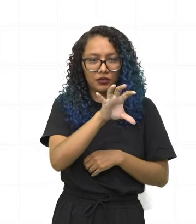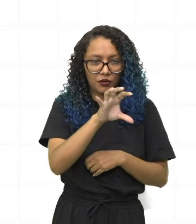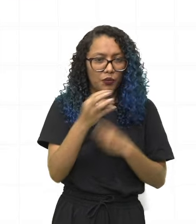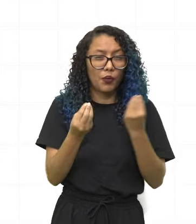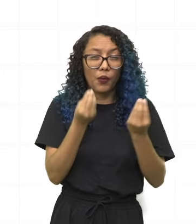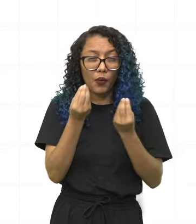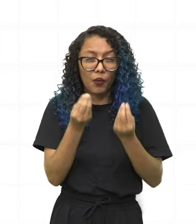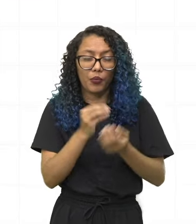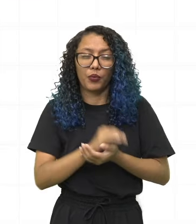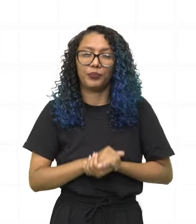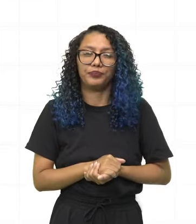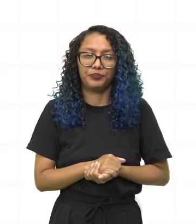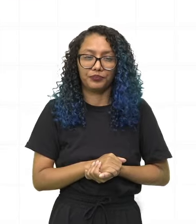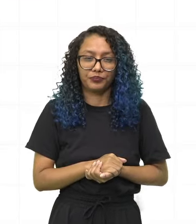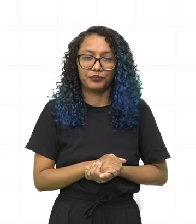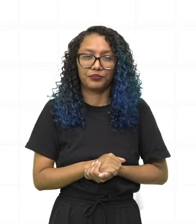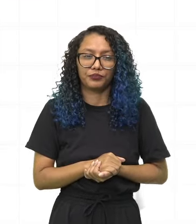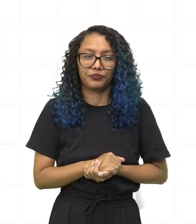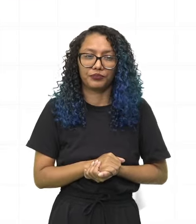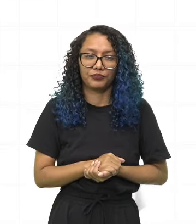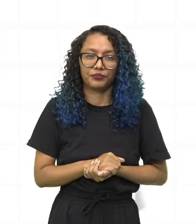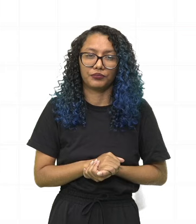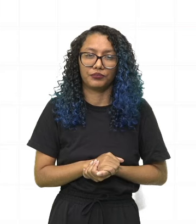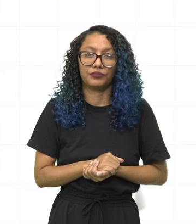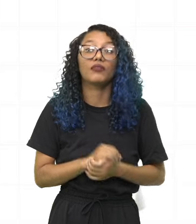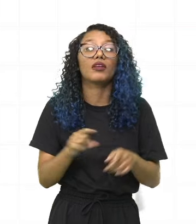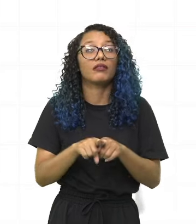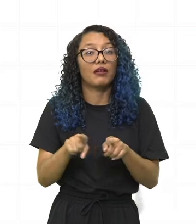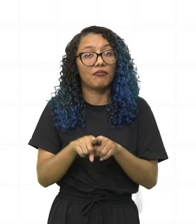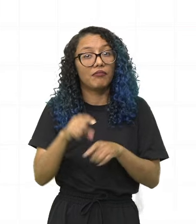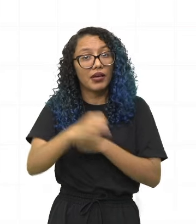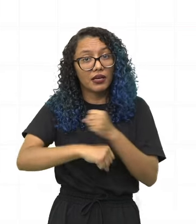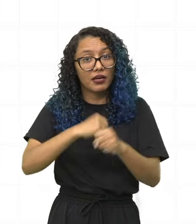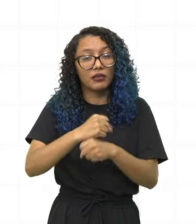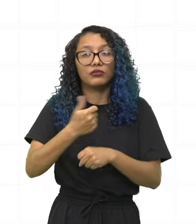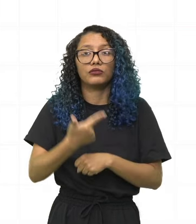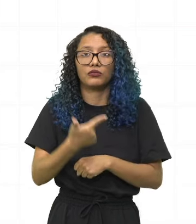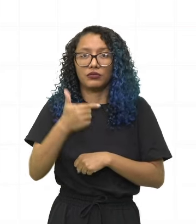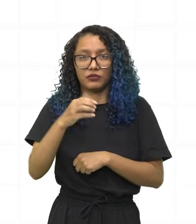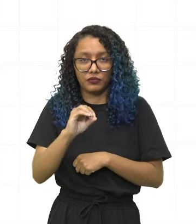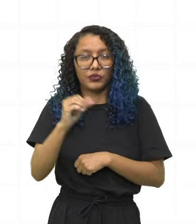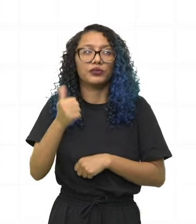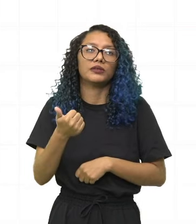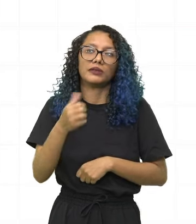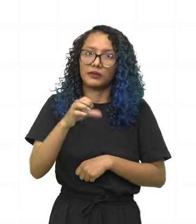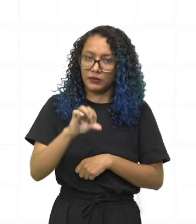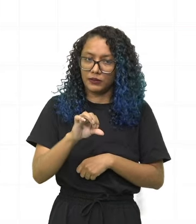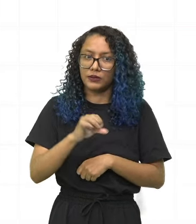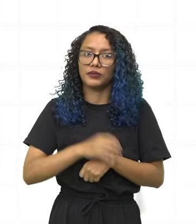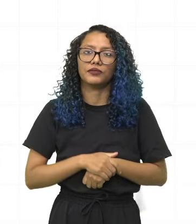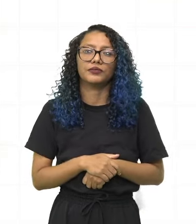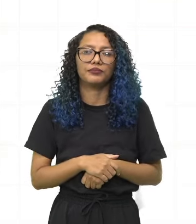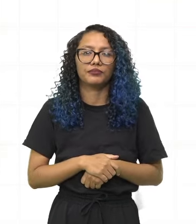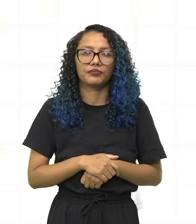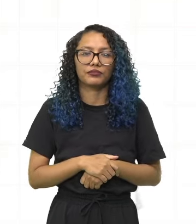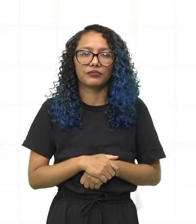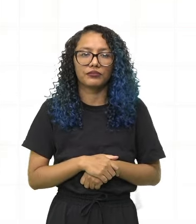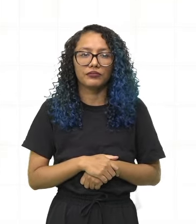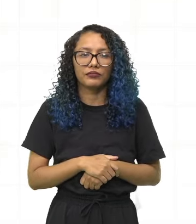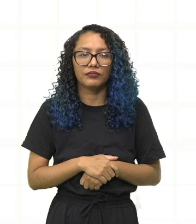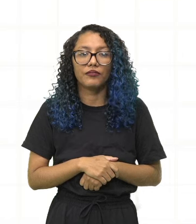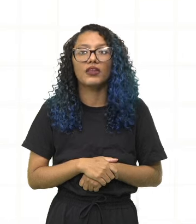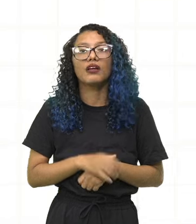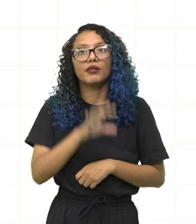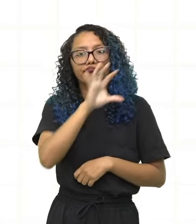regiões, e isso também no ano de 2019, esses dados. Aí nós temos as cinco grandes regiões do